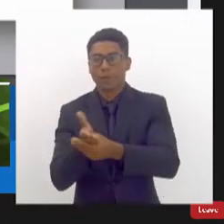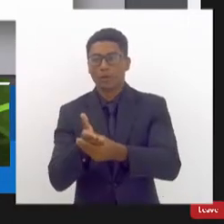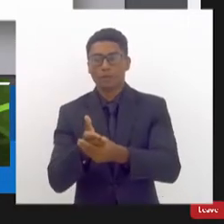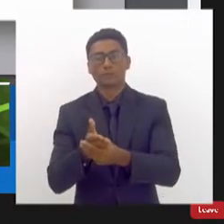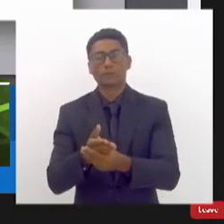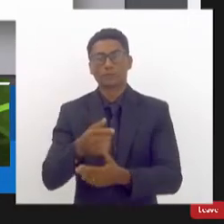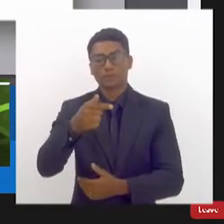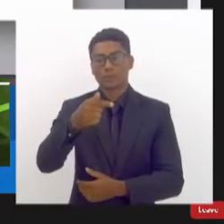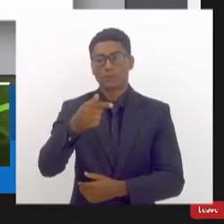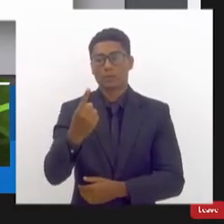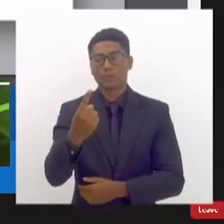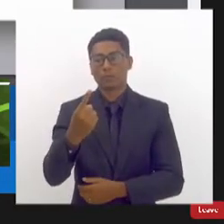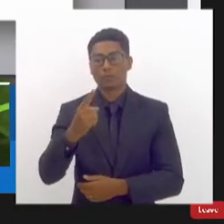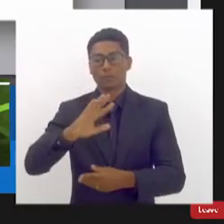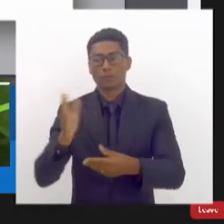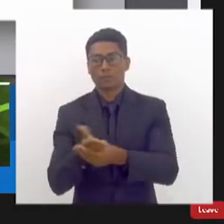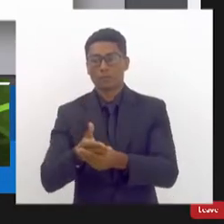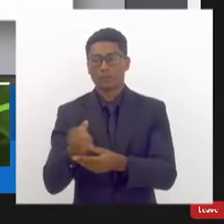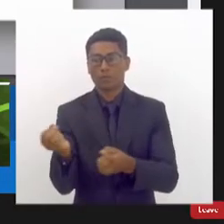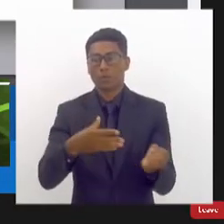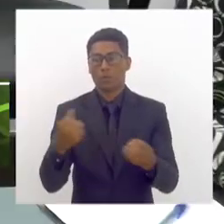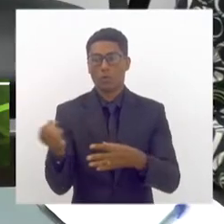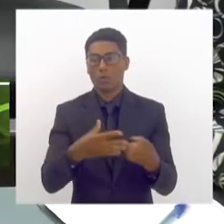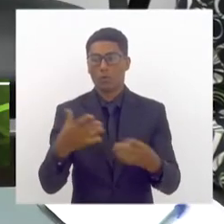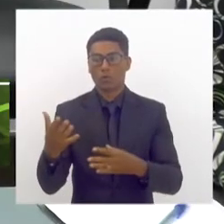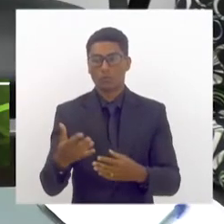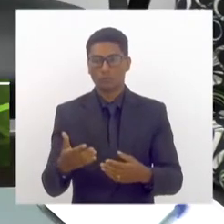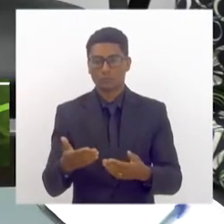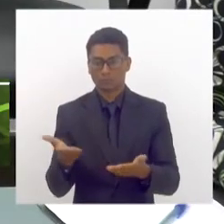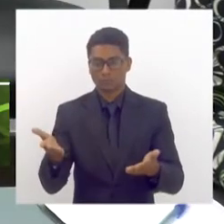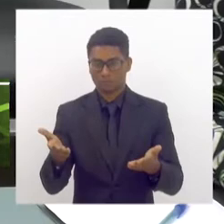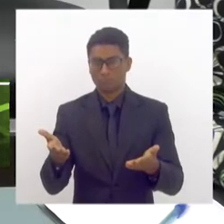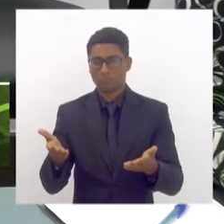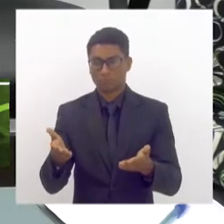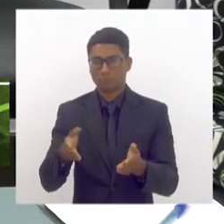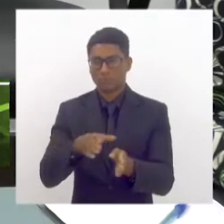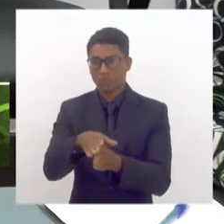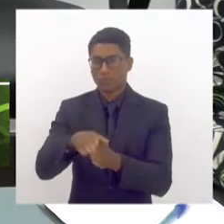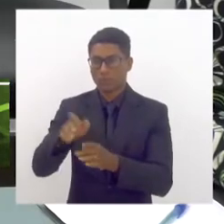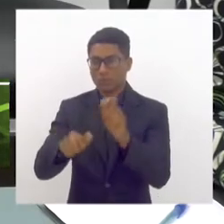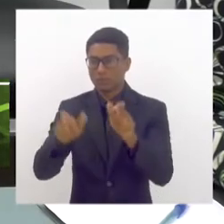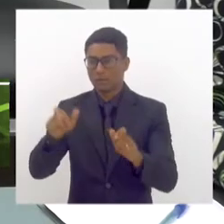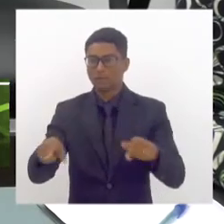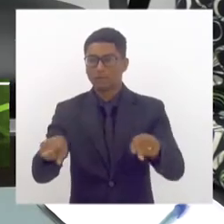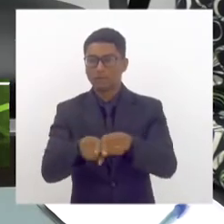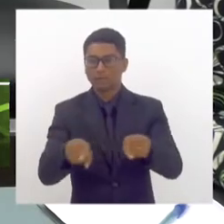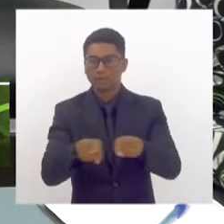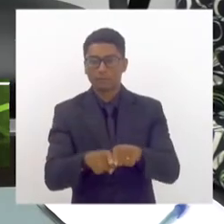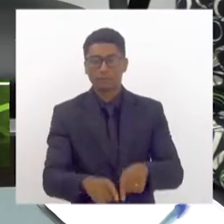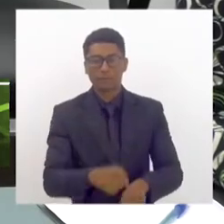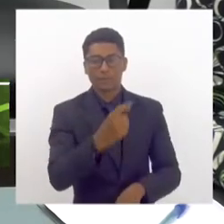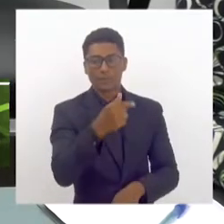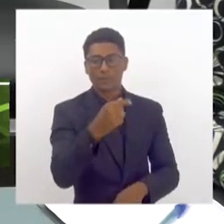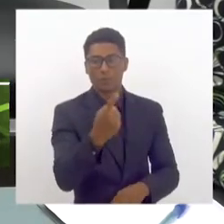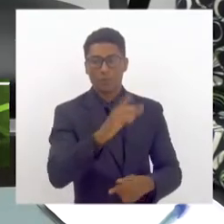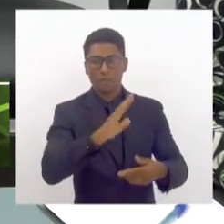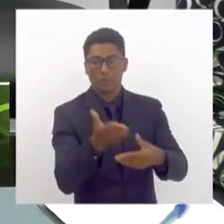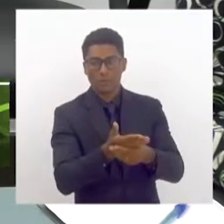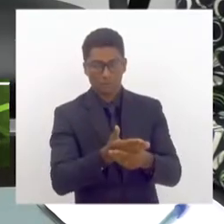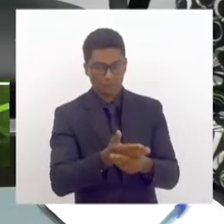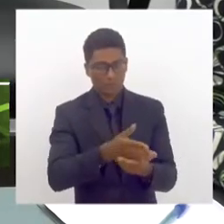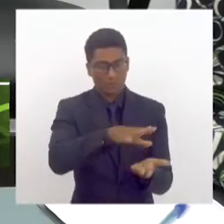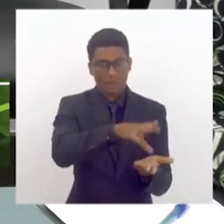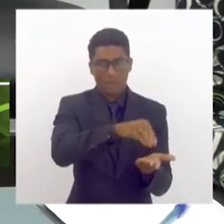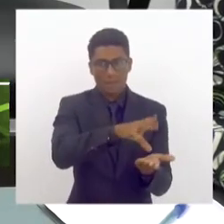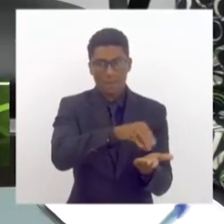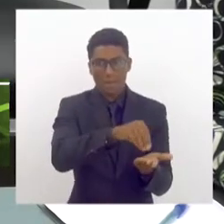processos novos foram sorteados para conselheiros e 128 processos físicos foram digitalizados.